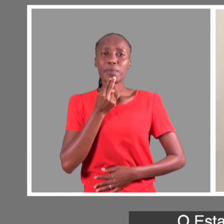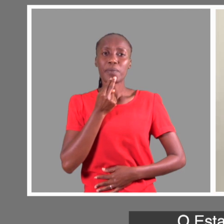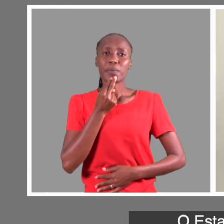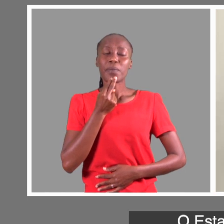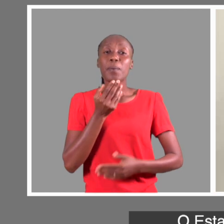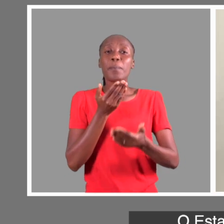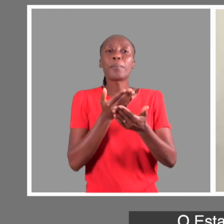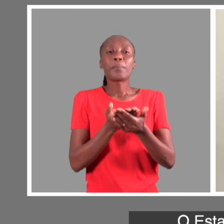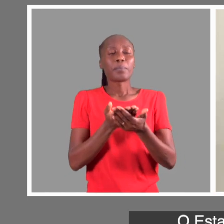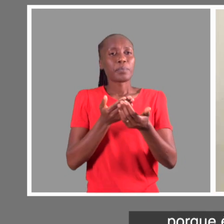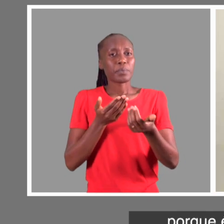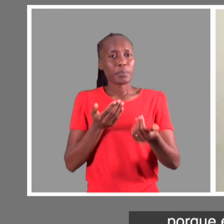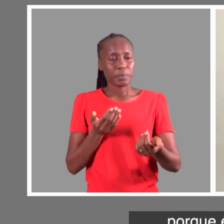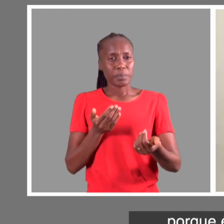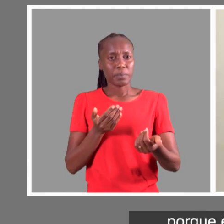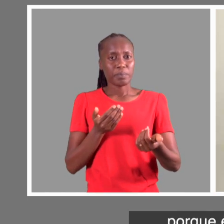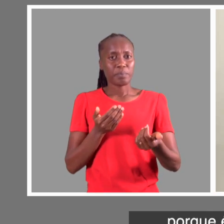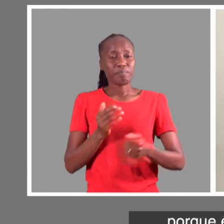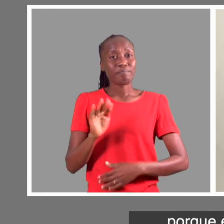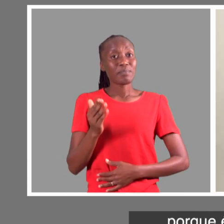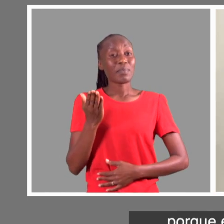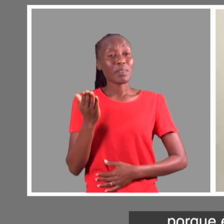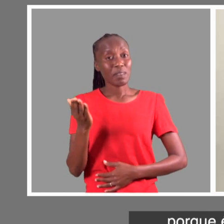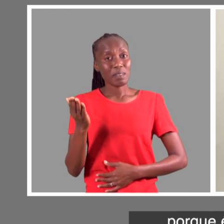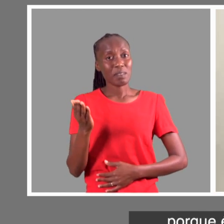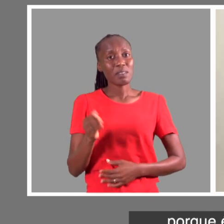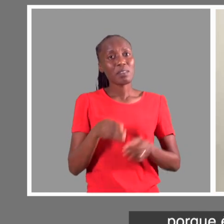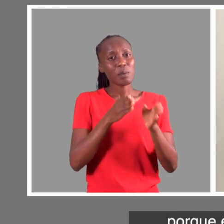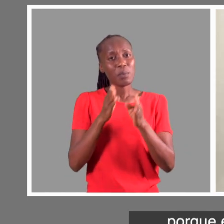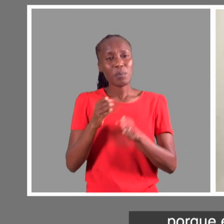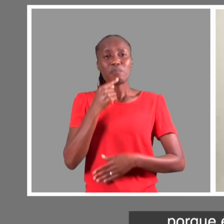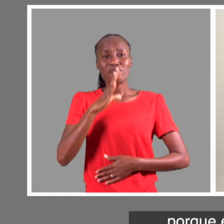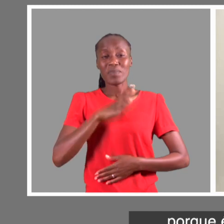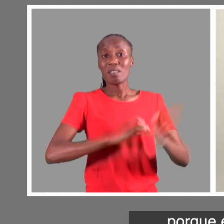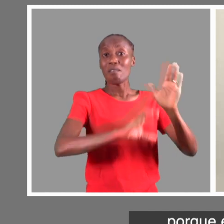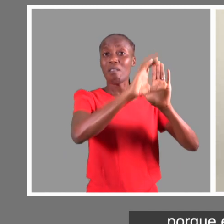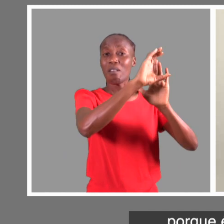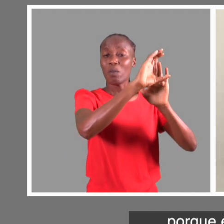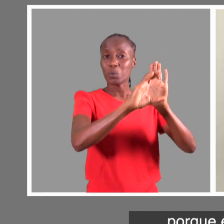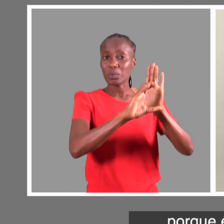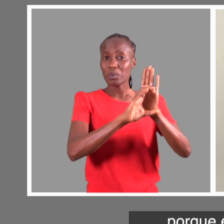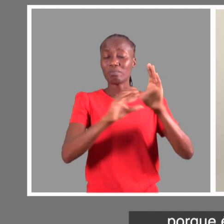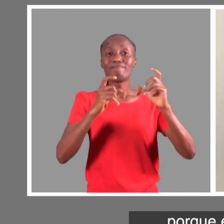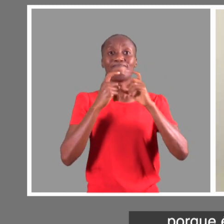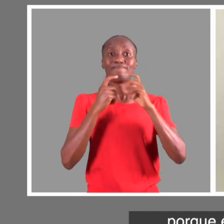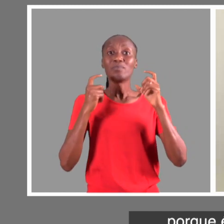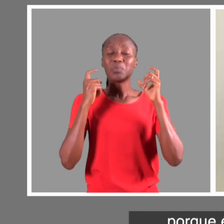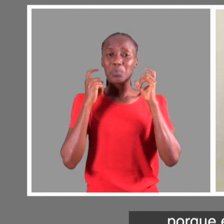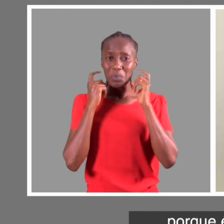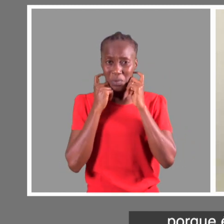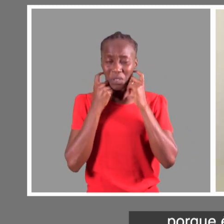auditiva, porque é dela que hoje consagramos na Constituição da